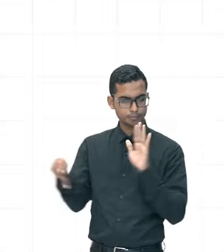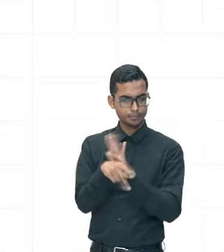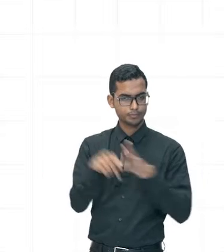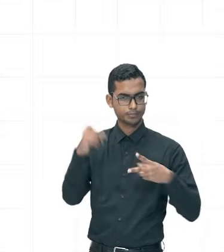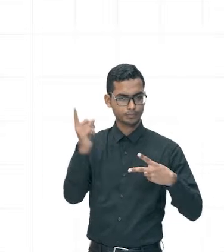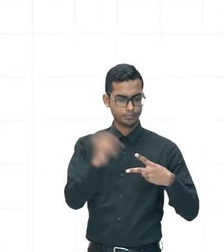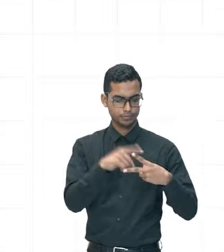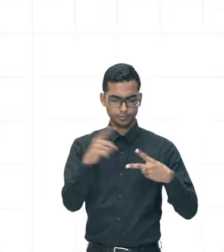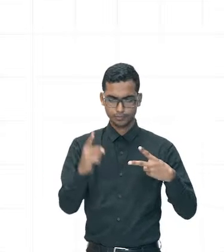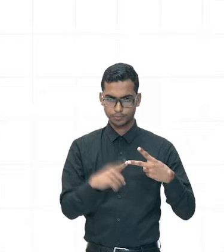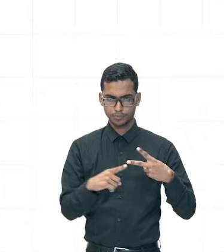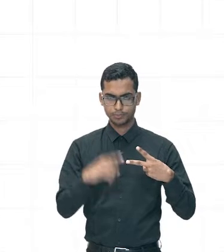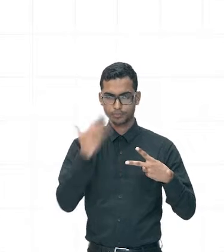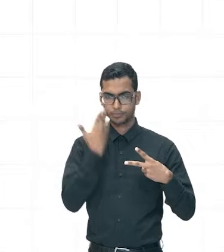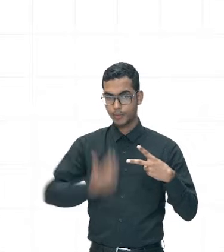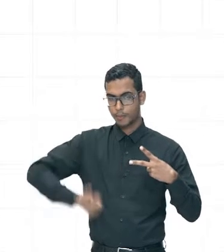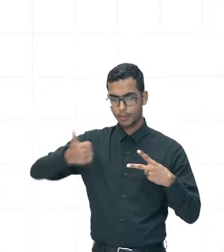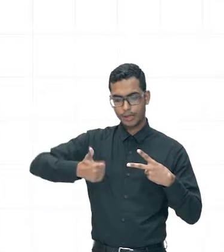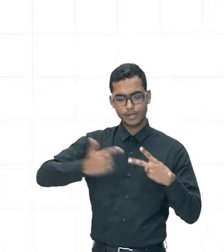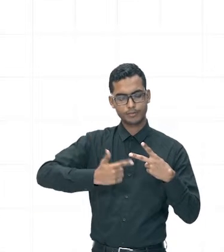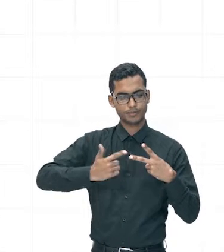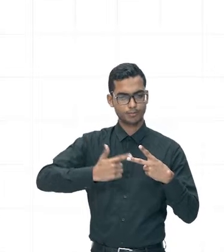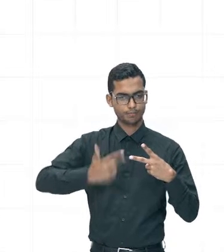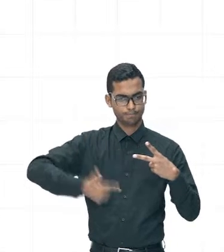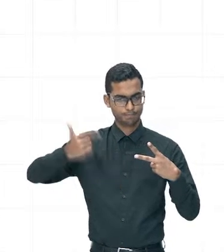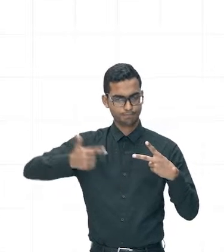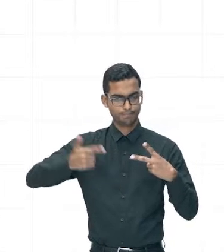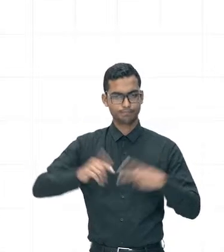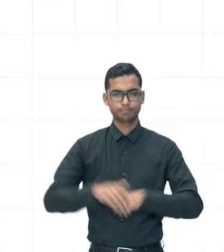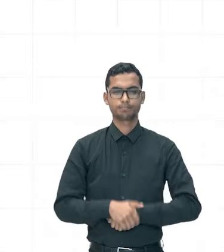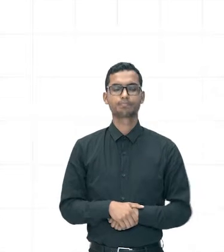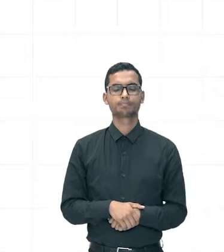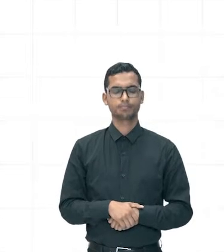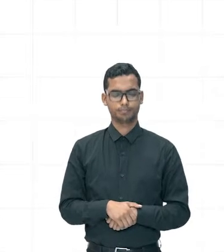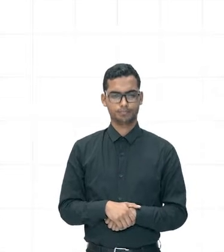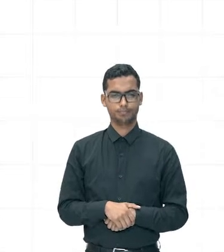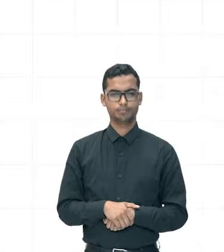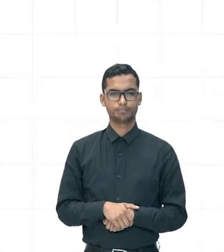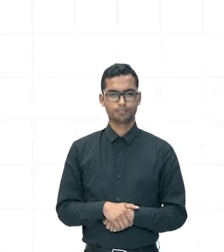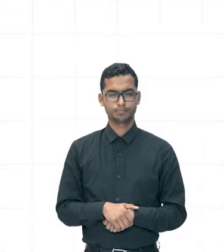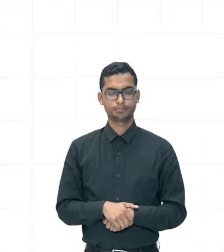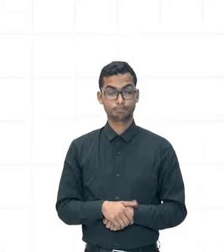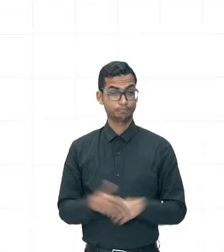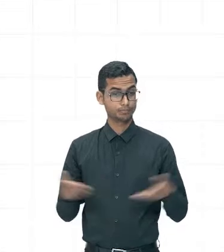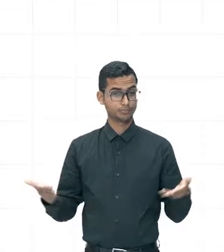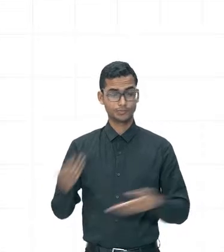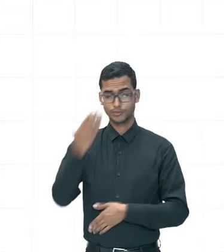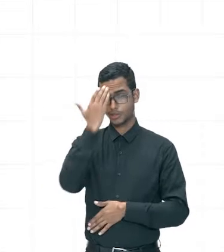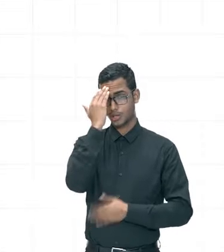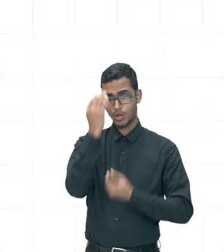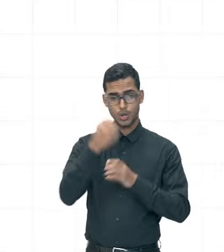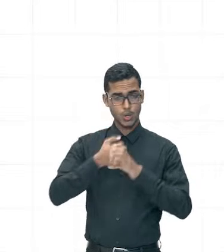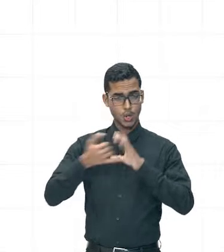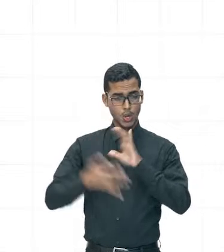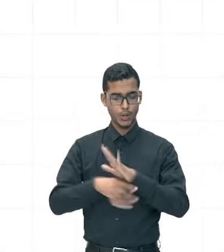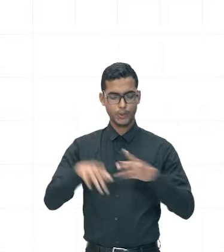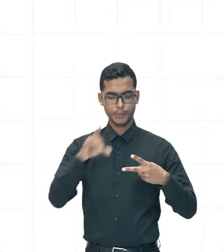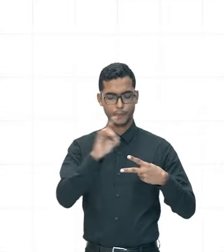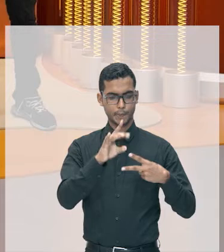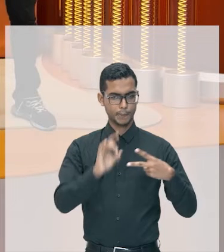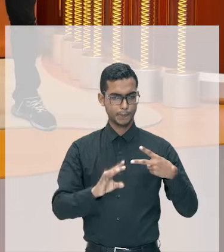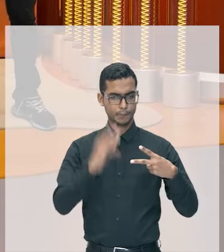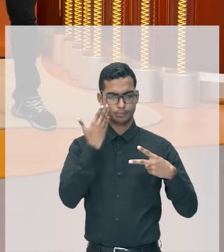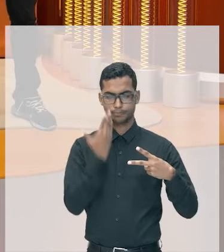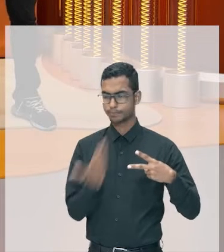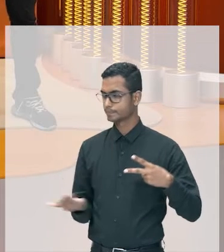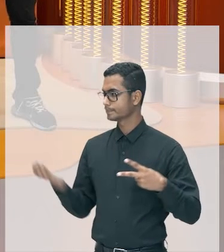e fontes secundárias. Vamos lá entender aqui com o professor quais são as características de cada uma dessas fontes.